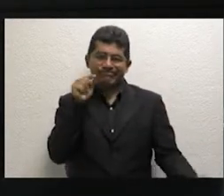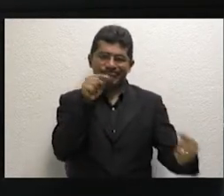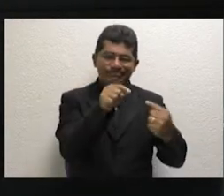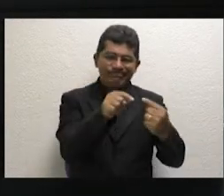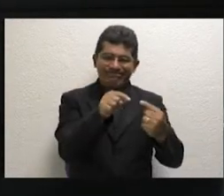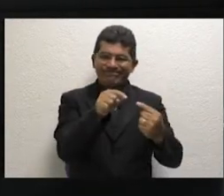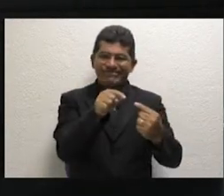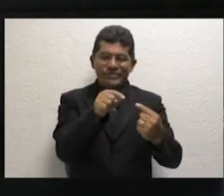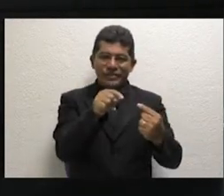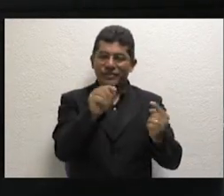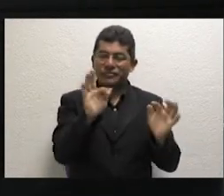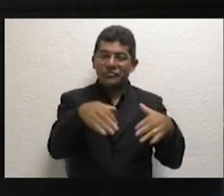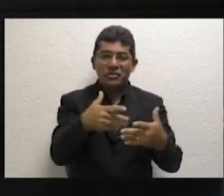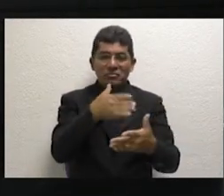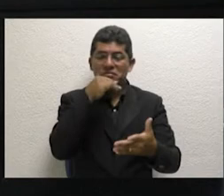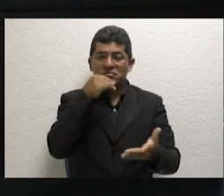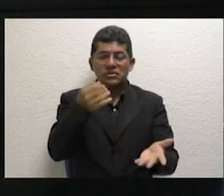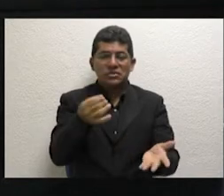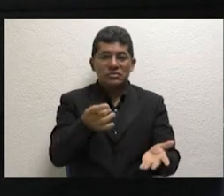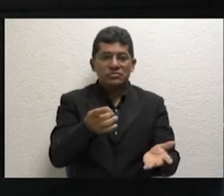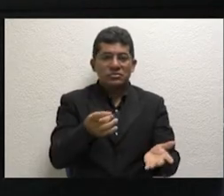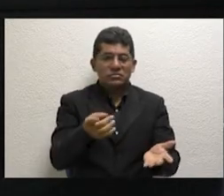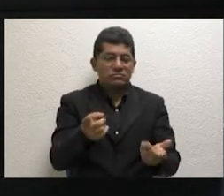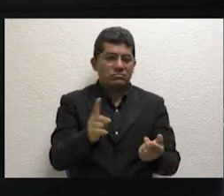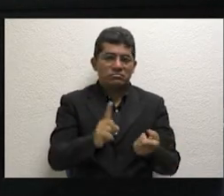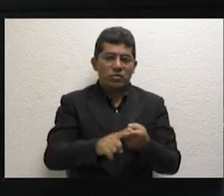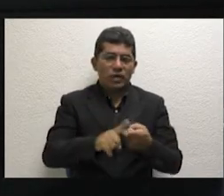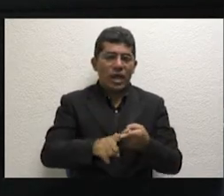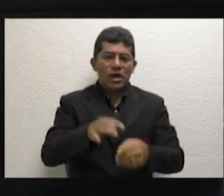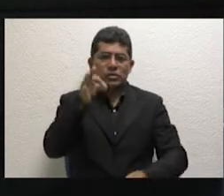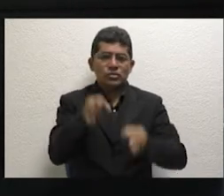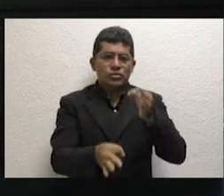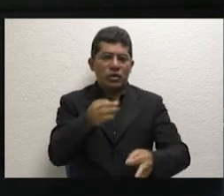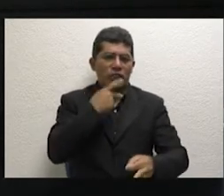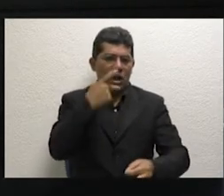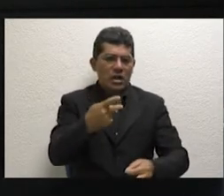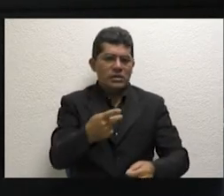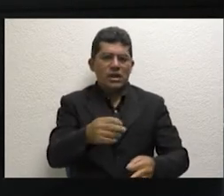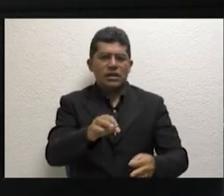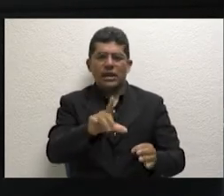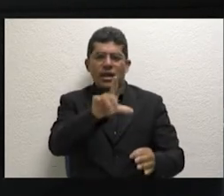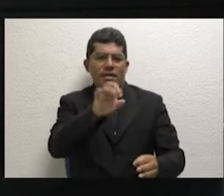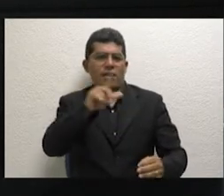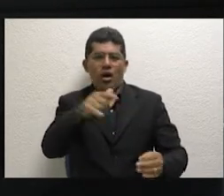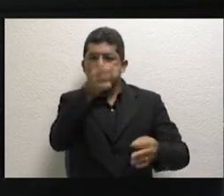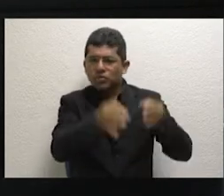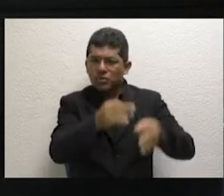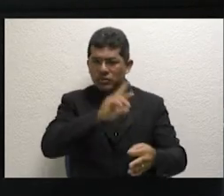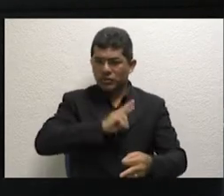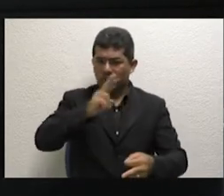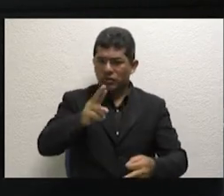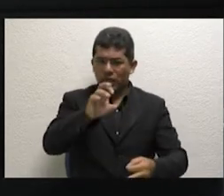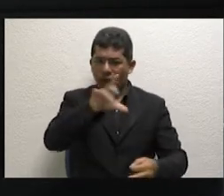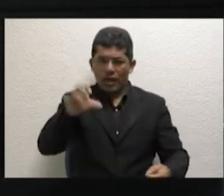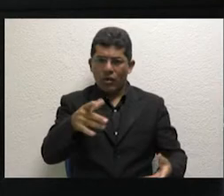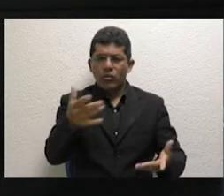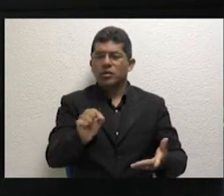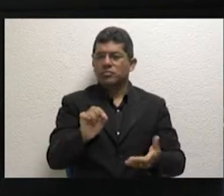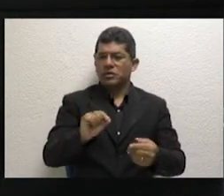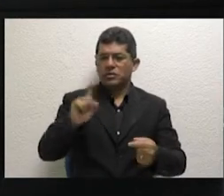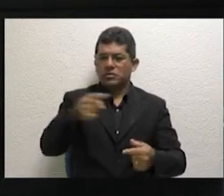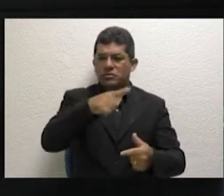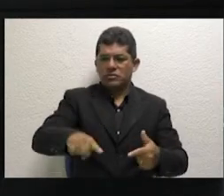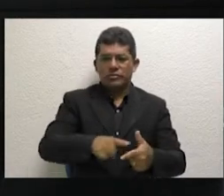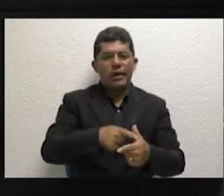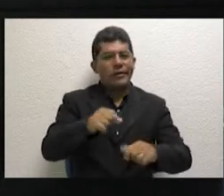chegar ao fim somente por uma questão que a justiça está dizendo que é legal na verdade estamos vivendo alguns tempos novos